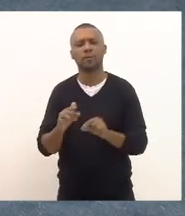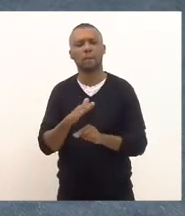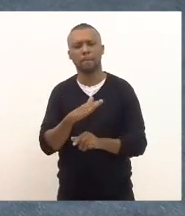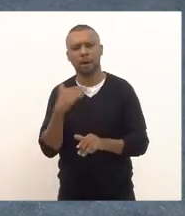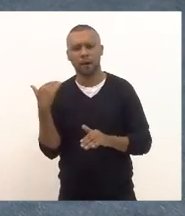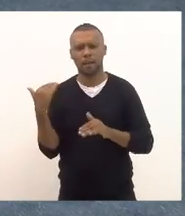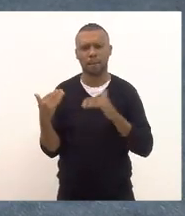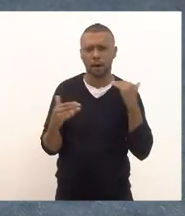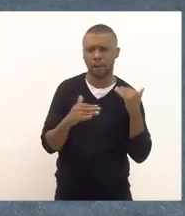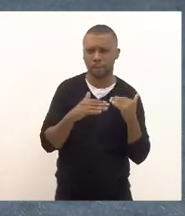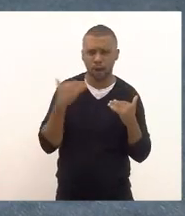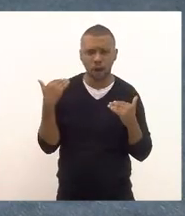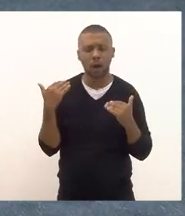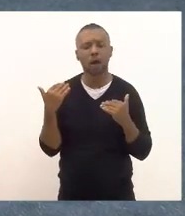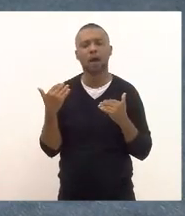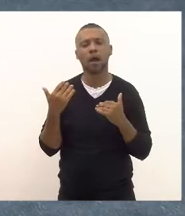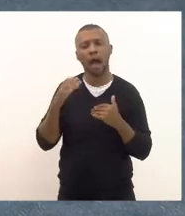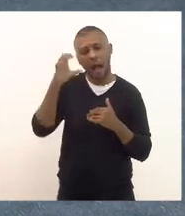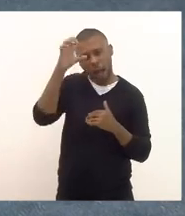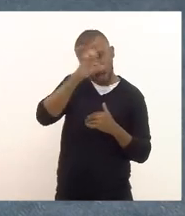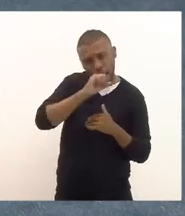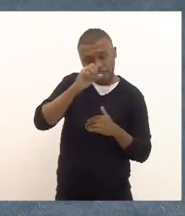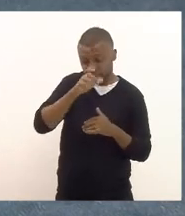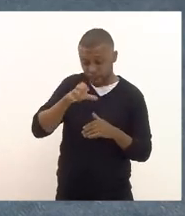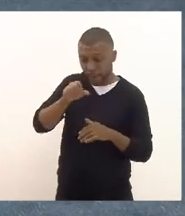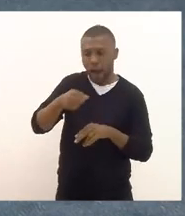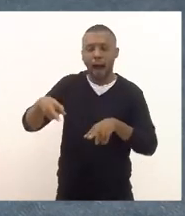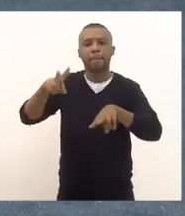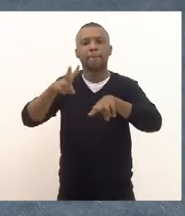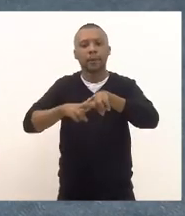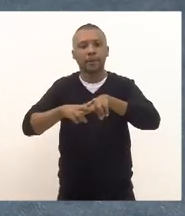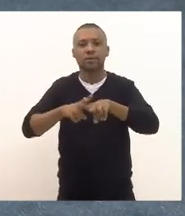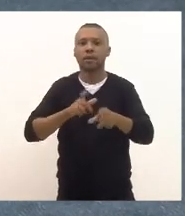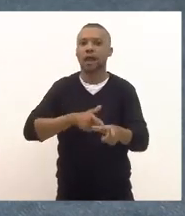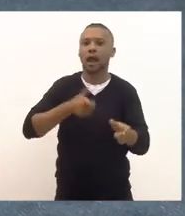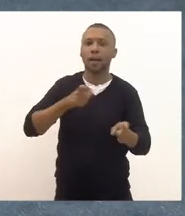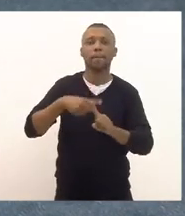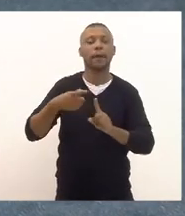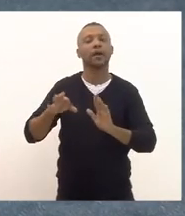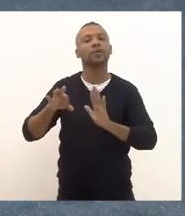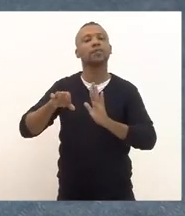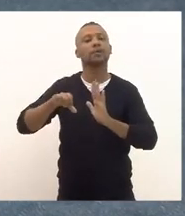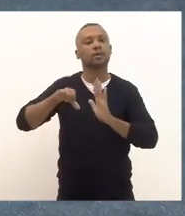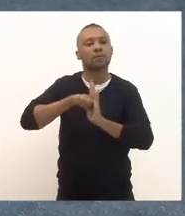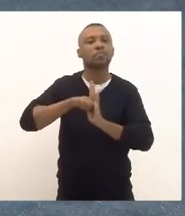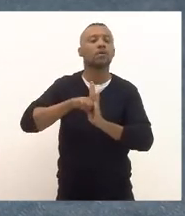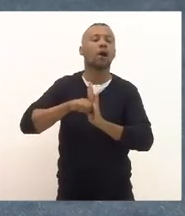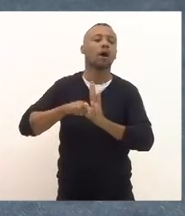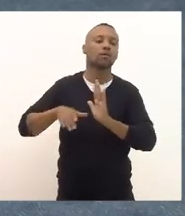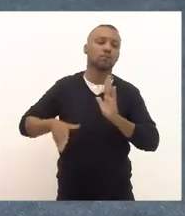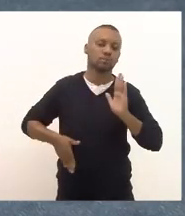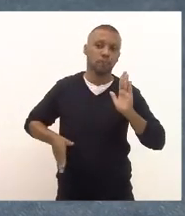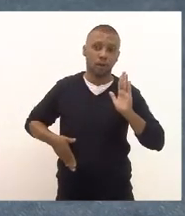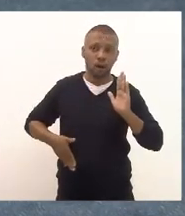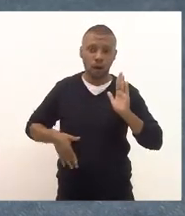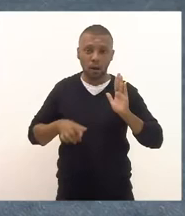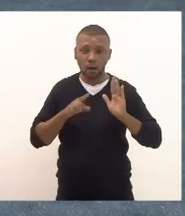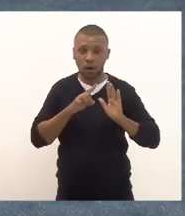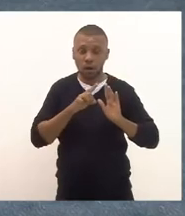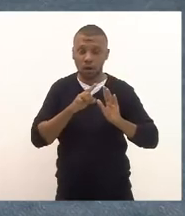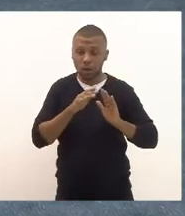menos morrem e mais apreende armas de criminosos essa da ir não morreu